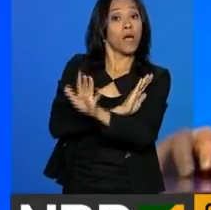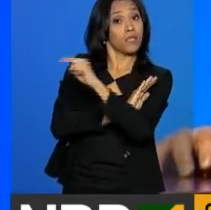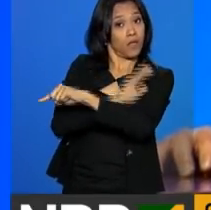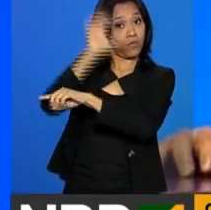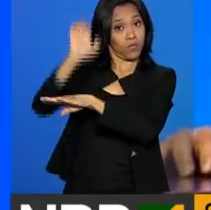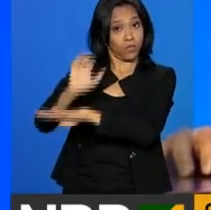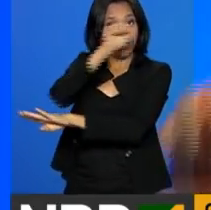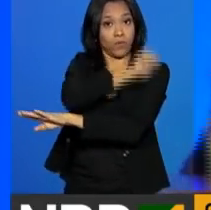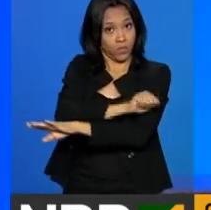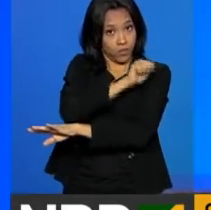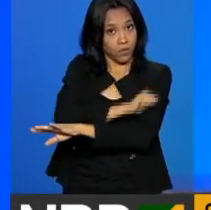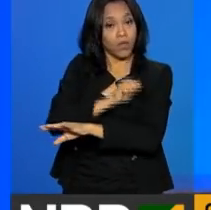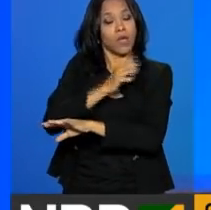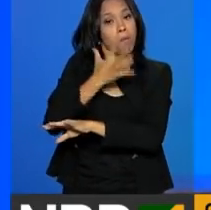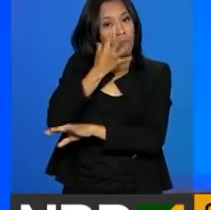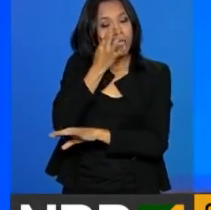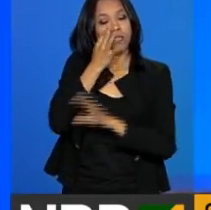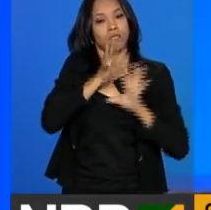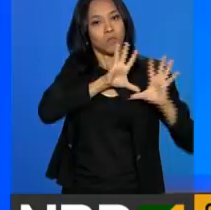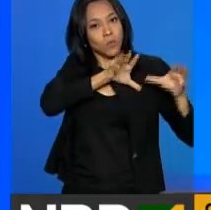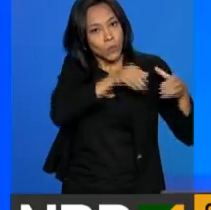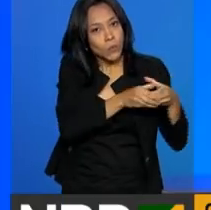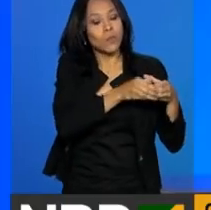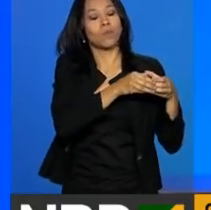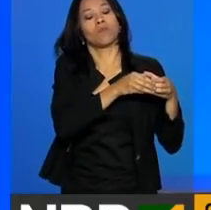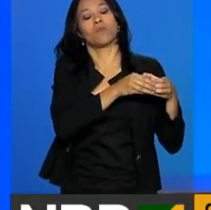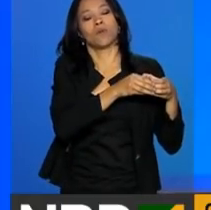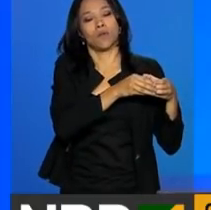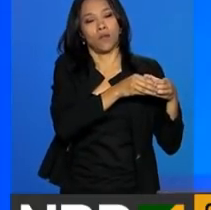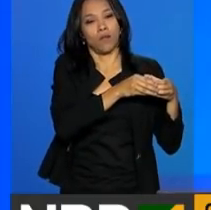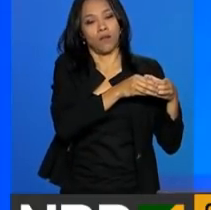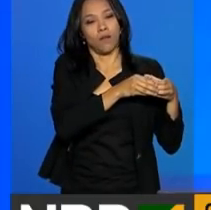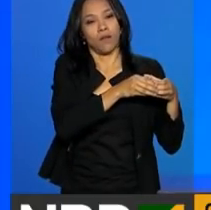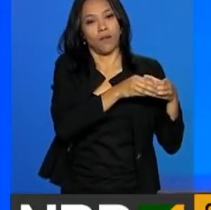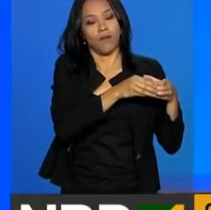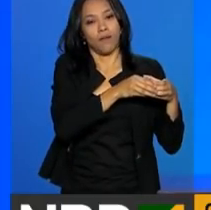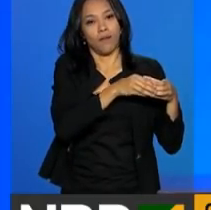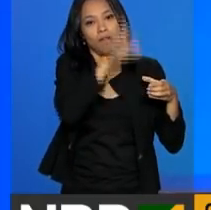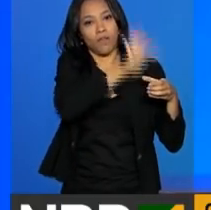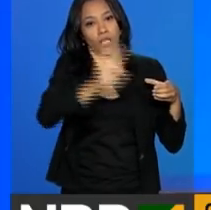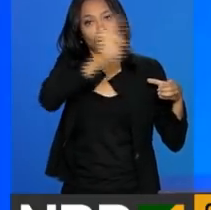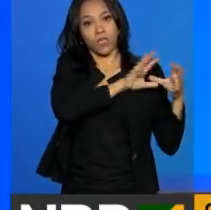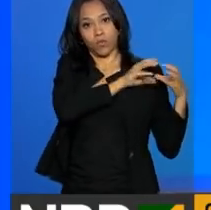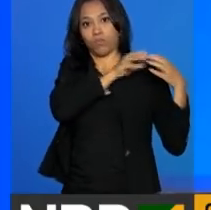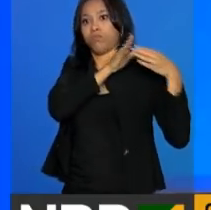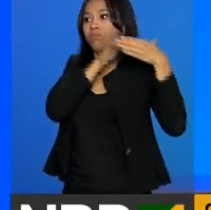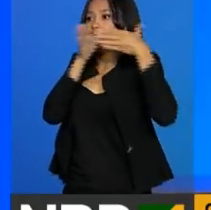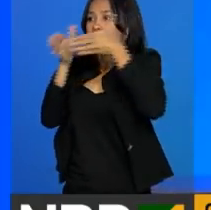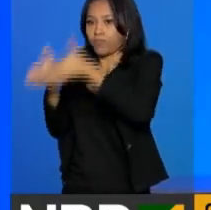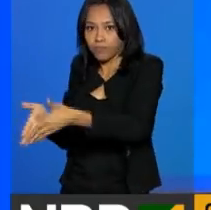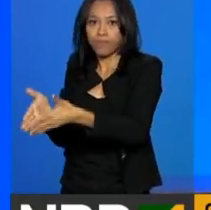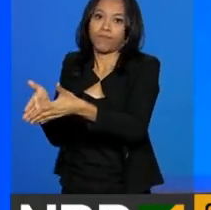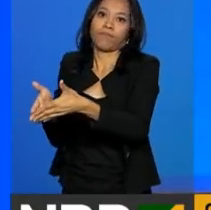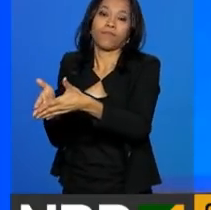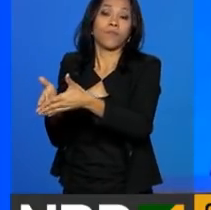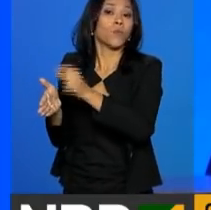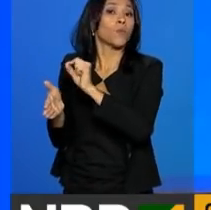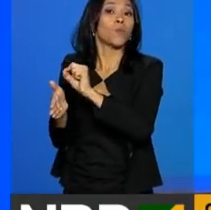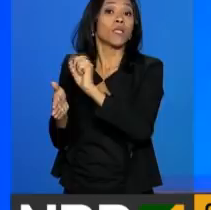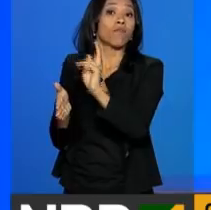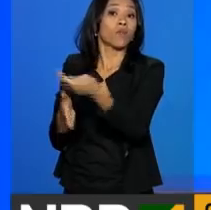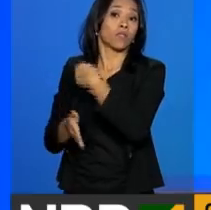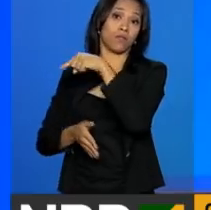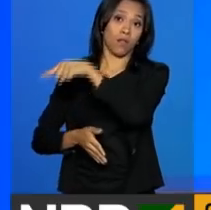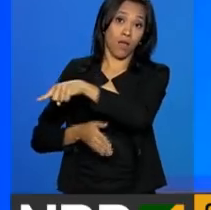apresente as forças de segurança a federal o fato é que havia uma